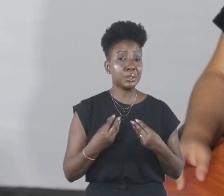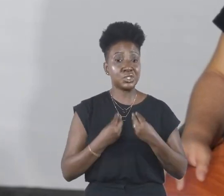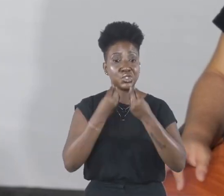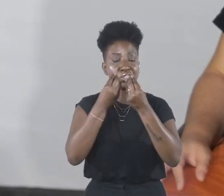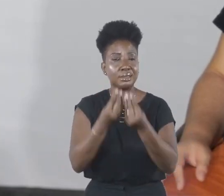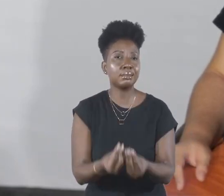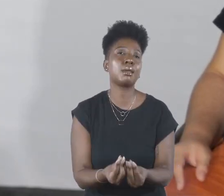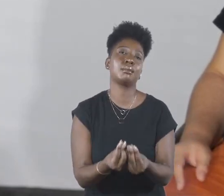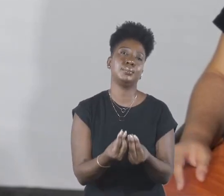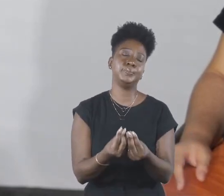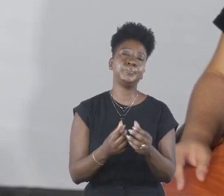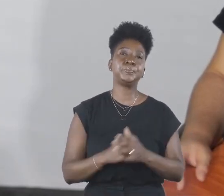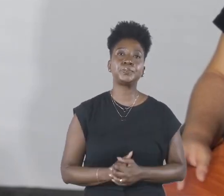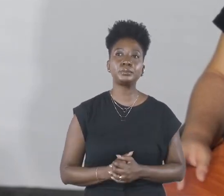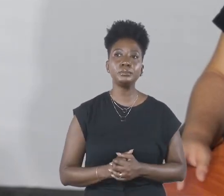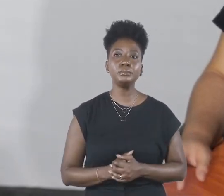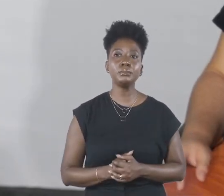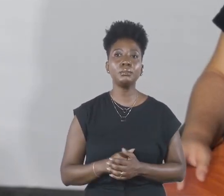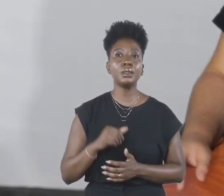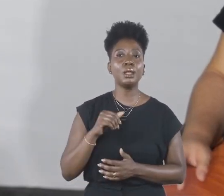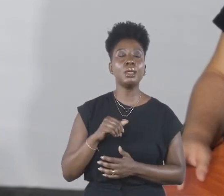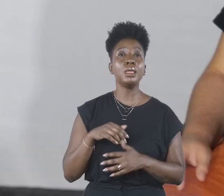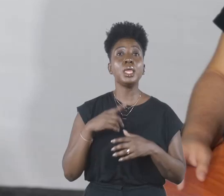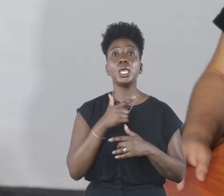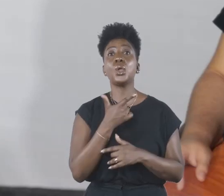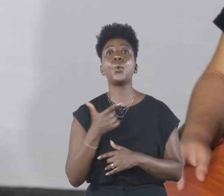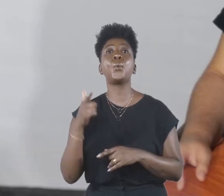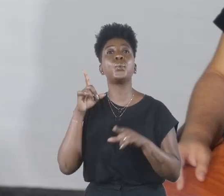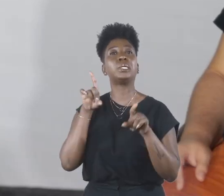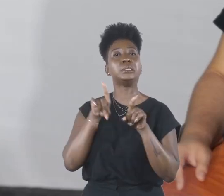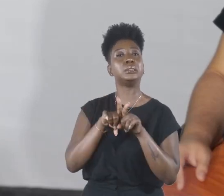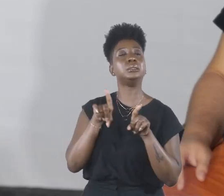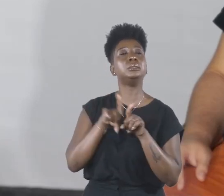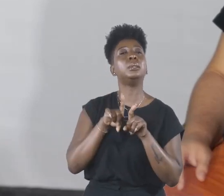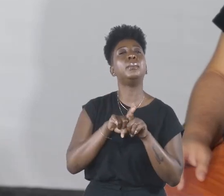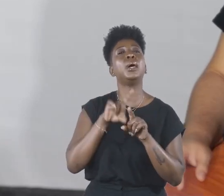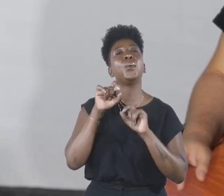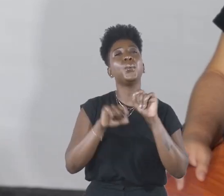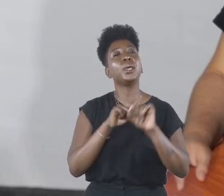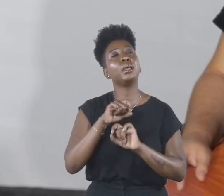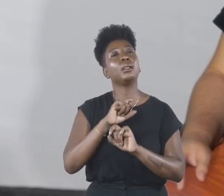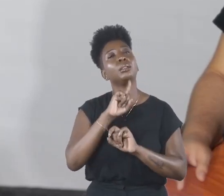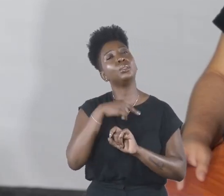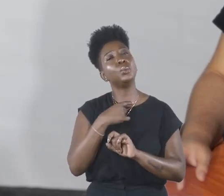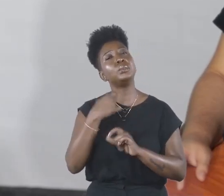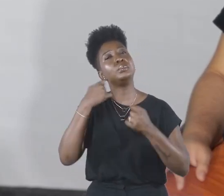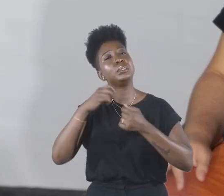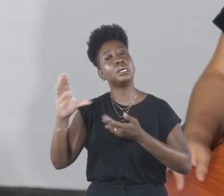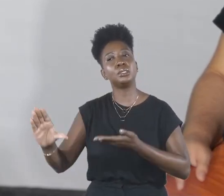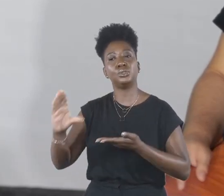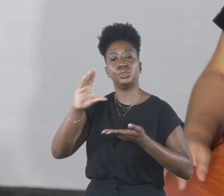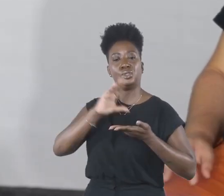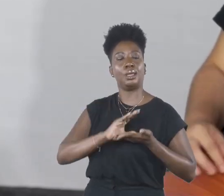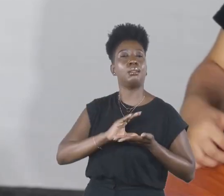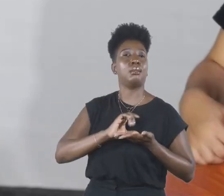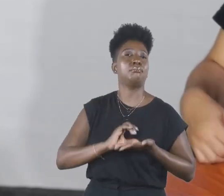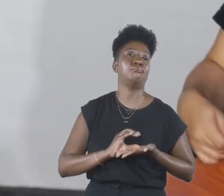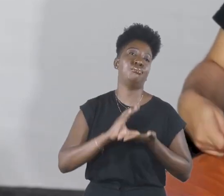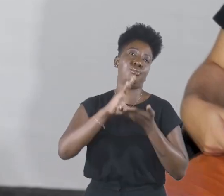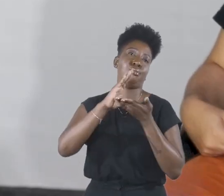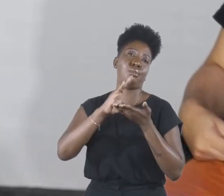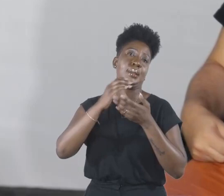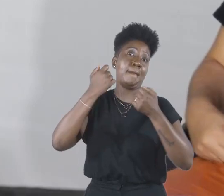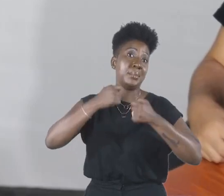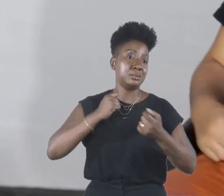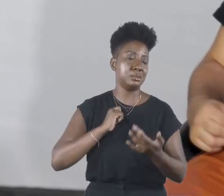a gente oferece esse serviço. Segunda coisa, a gente entendeu, imigrantes e refugiados precisam de renda de mais do que um